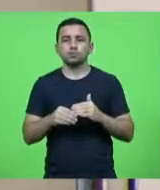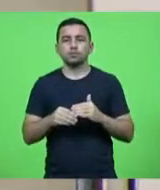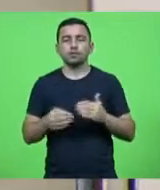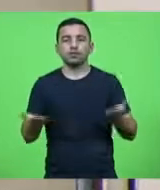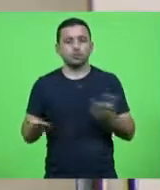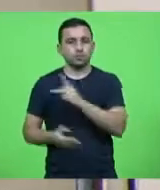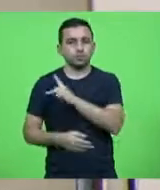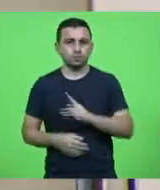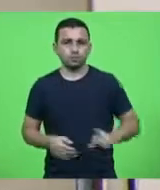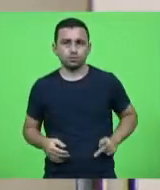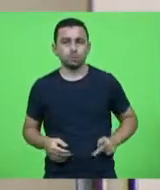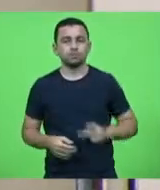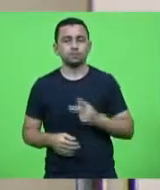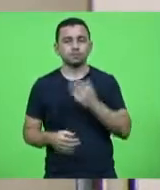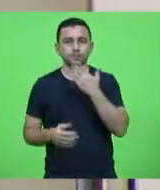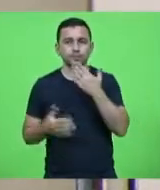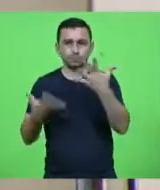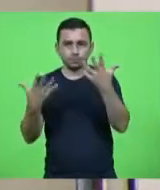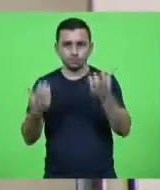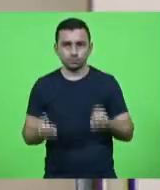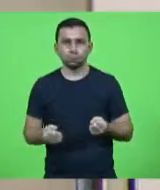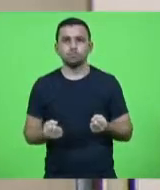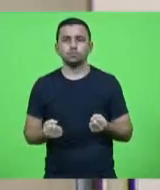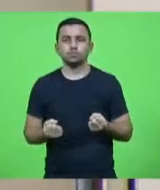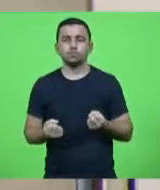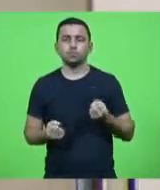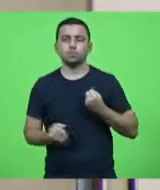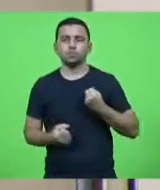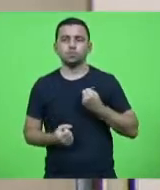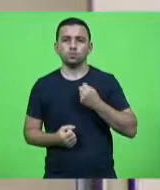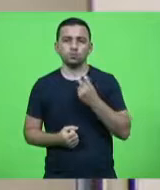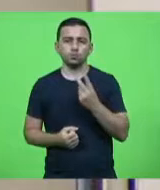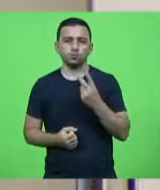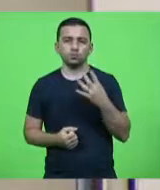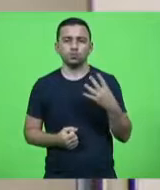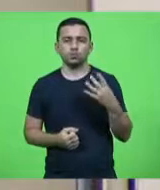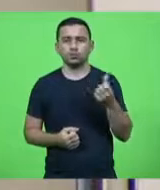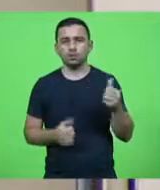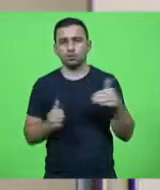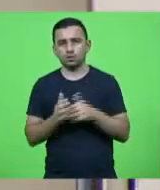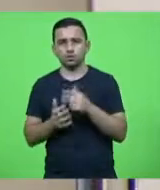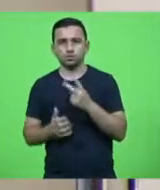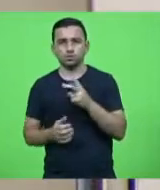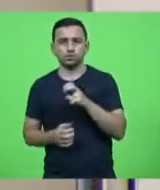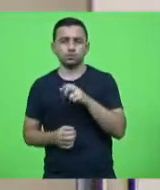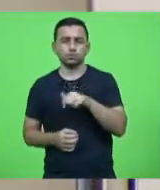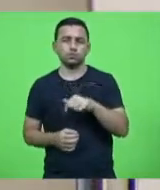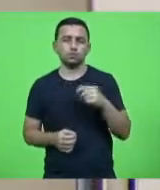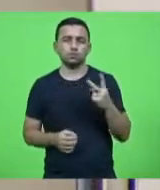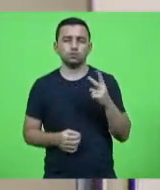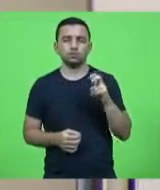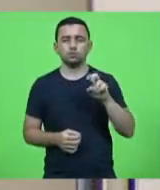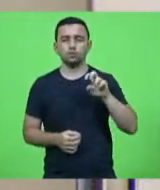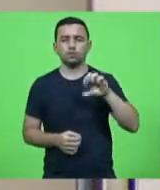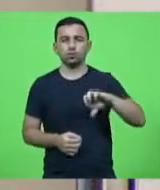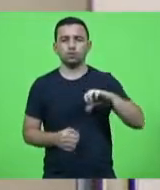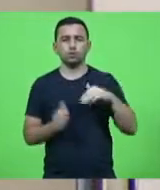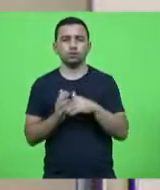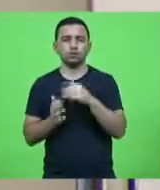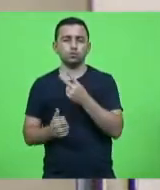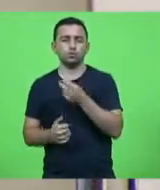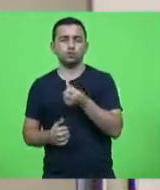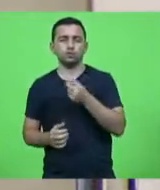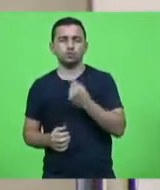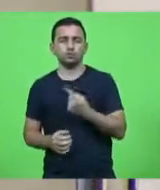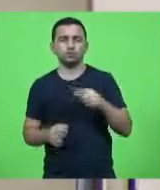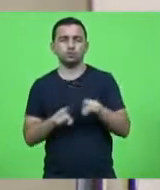presença comunica e deferem os seguintes requerimentos. Requerimentos 246 a 257, 259 a 261 e 263 a